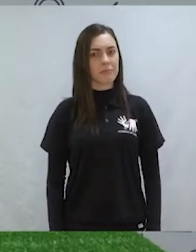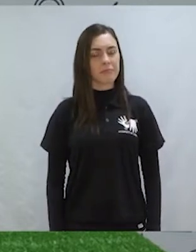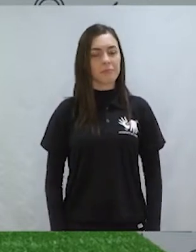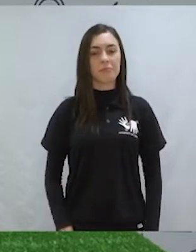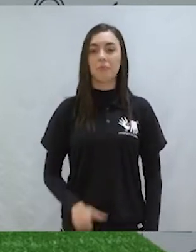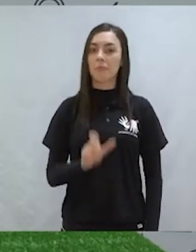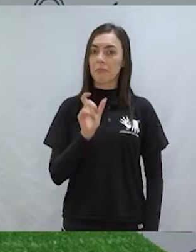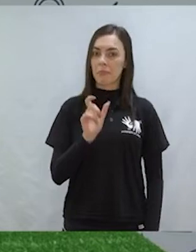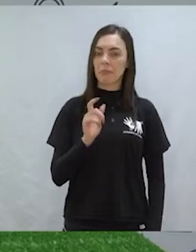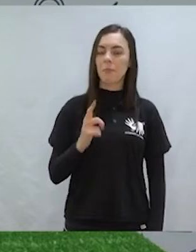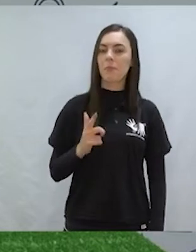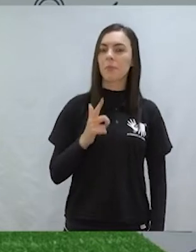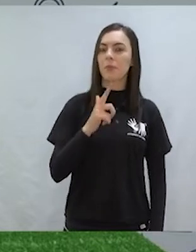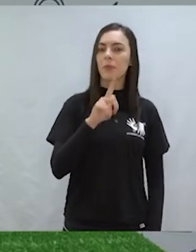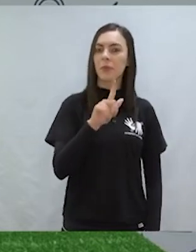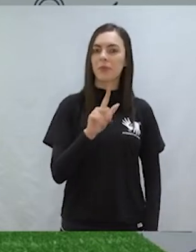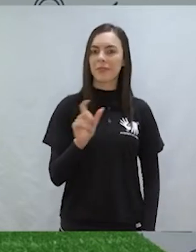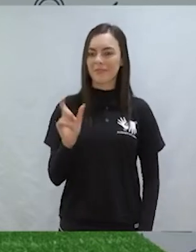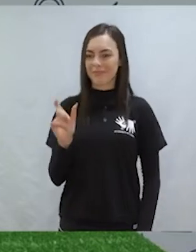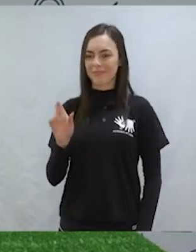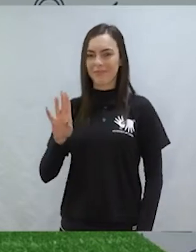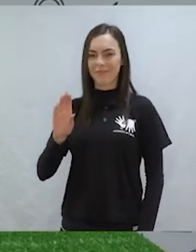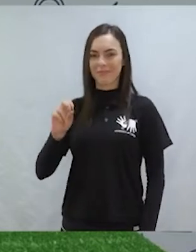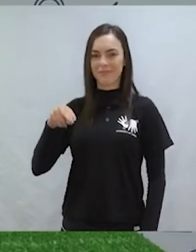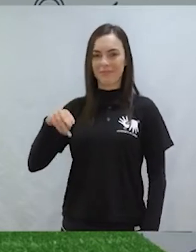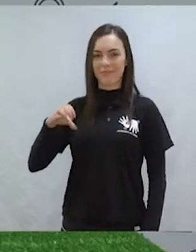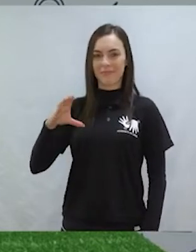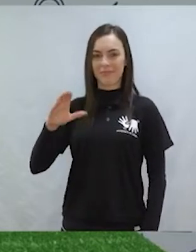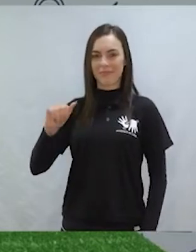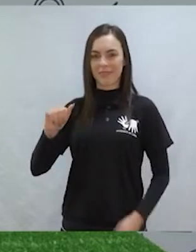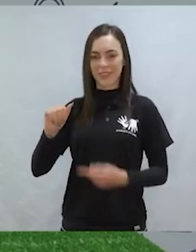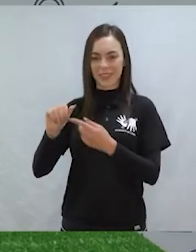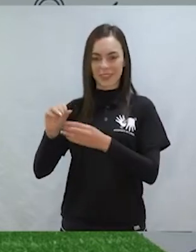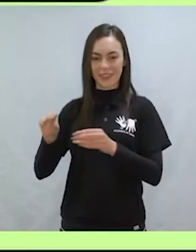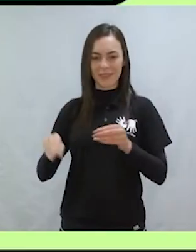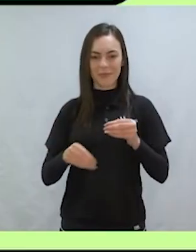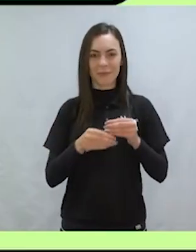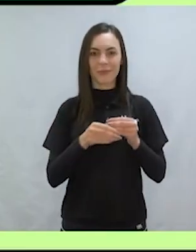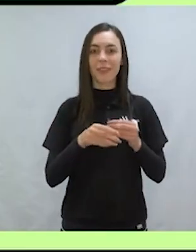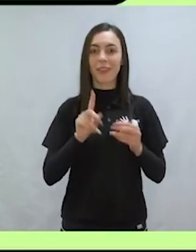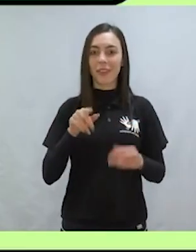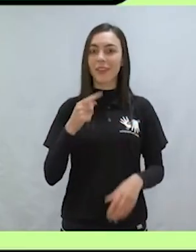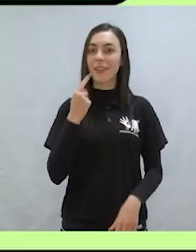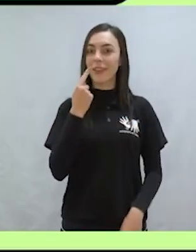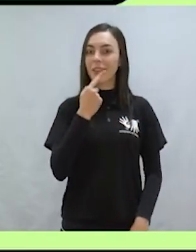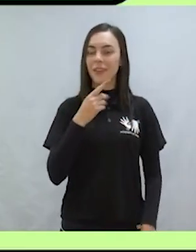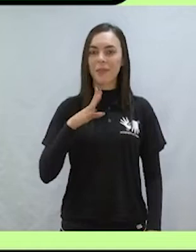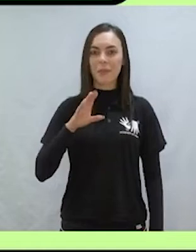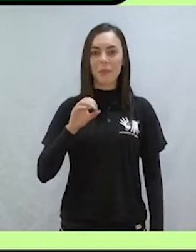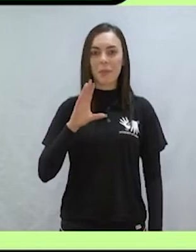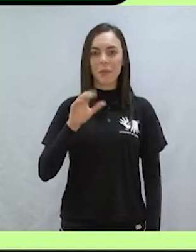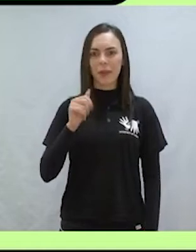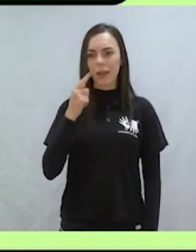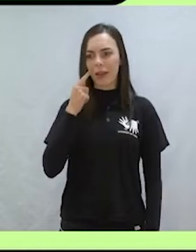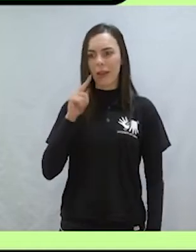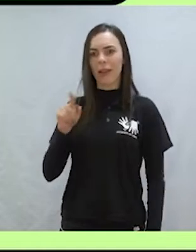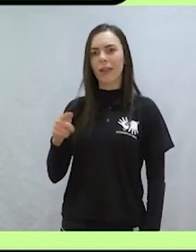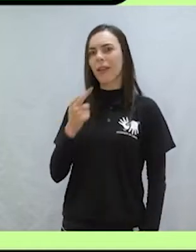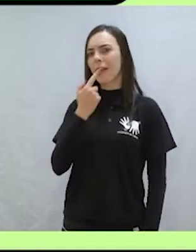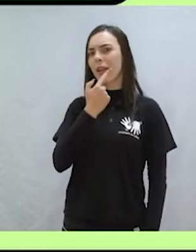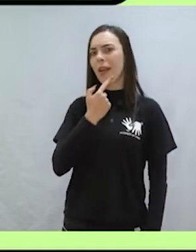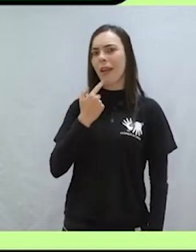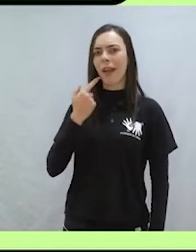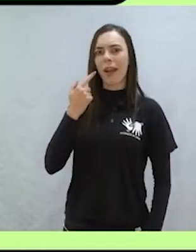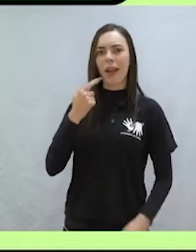Mais uma palavra que saiu de boneca. Será que é boca mesmo? É boca. Olha o tamanho da boca da